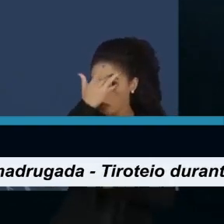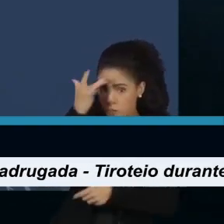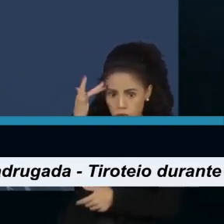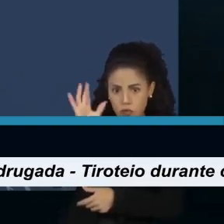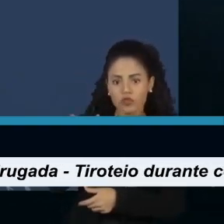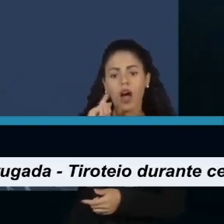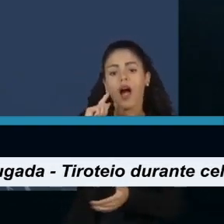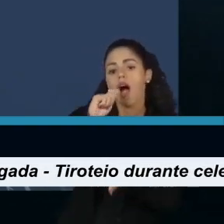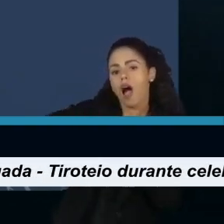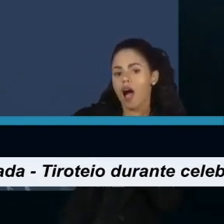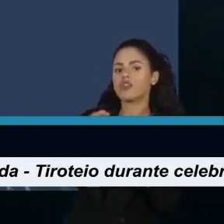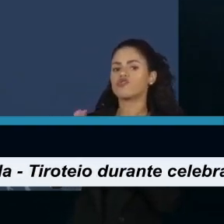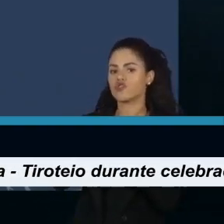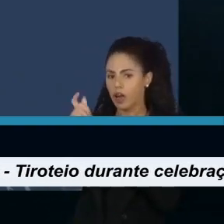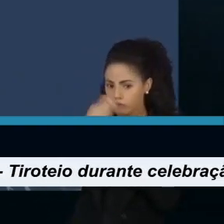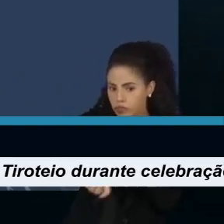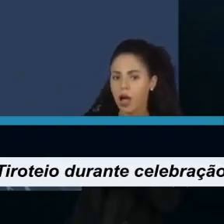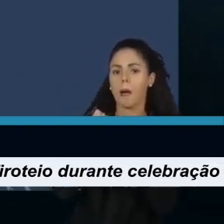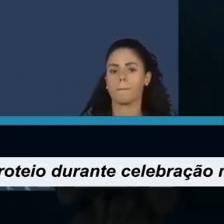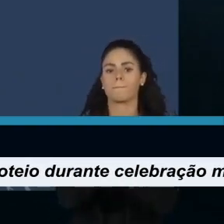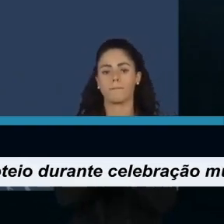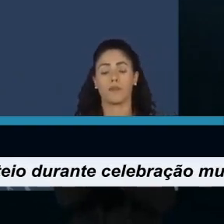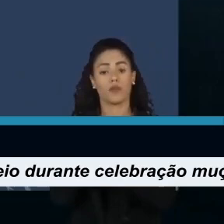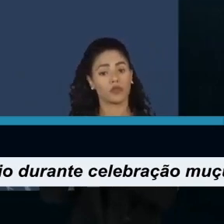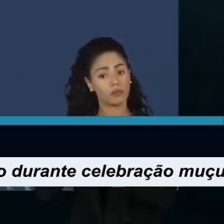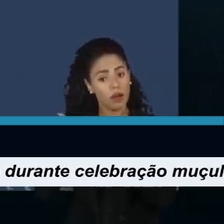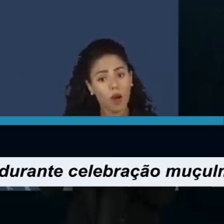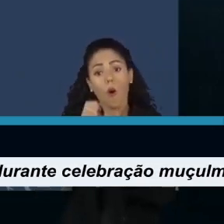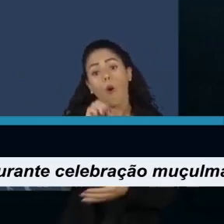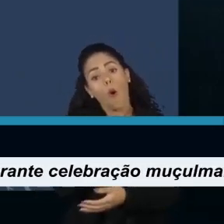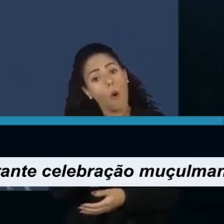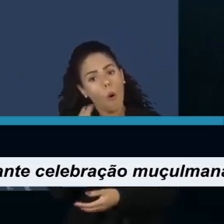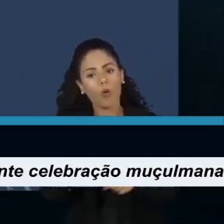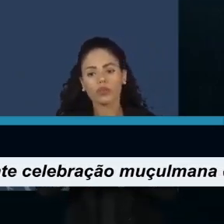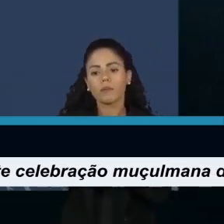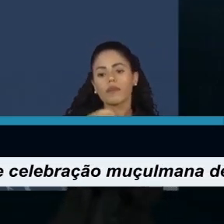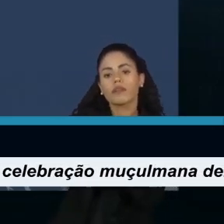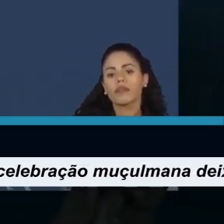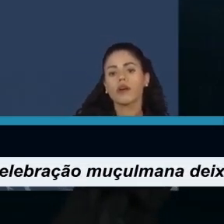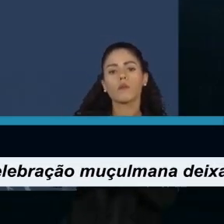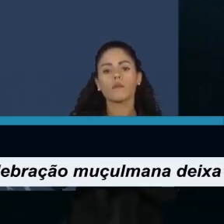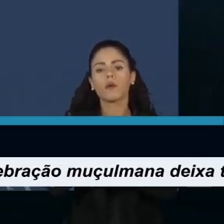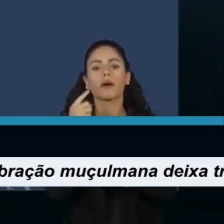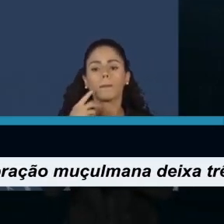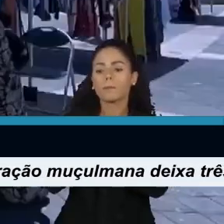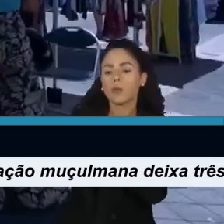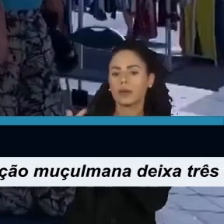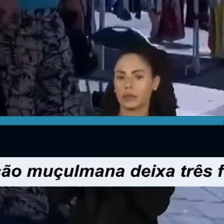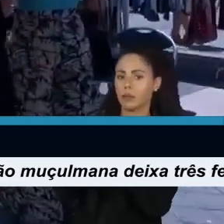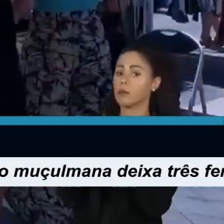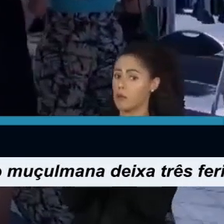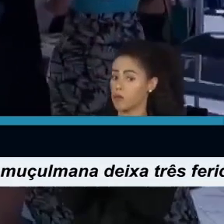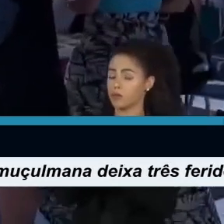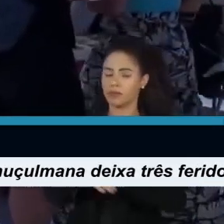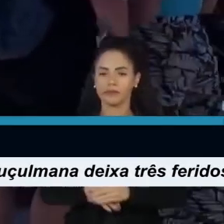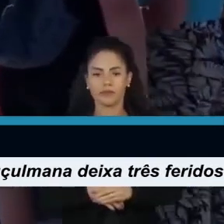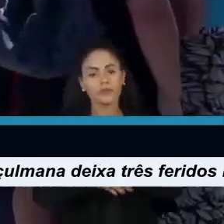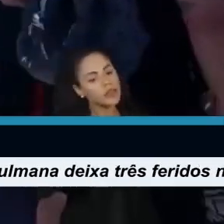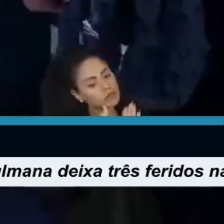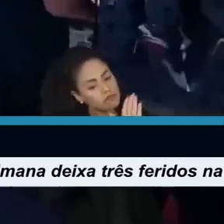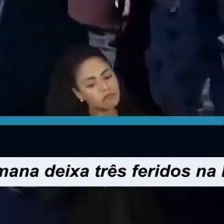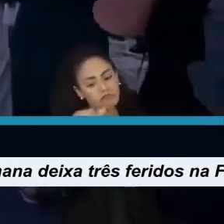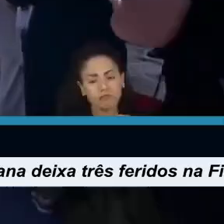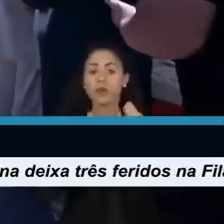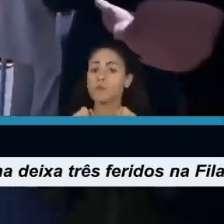tiver assinado um contrato de trabalho ou tenha visto específico para procura de emprego. Mudanças que podem